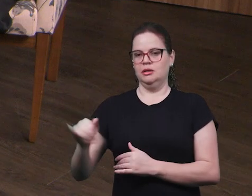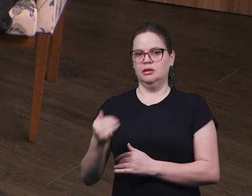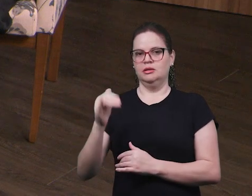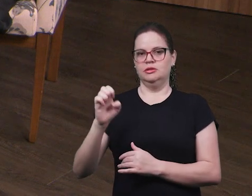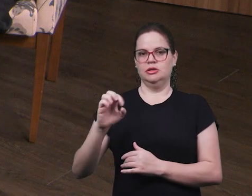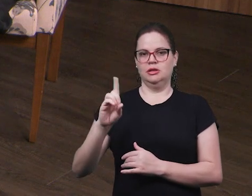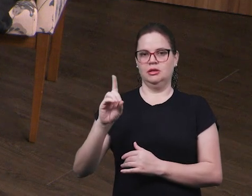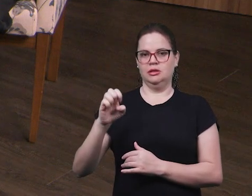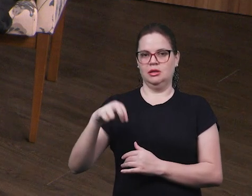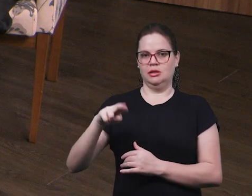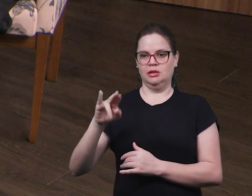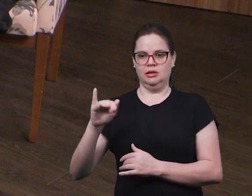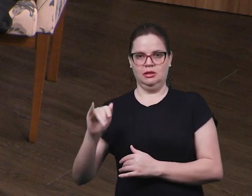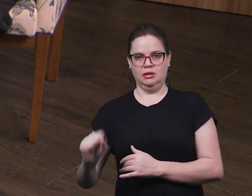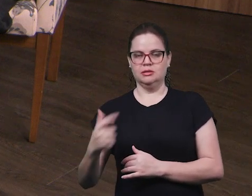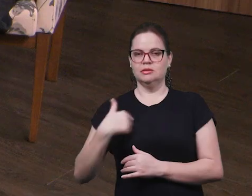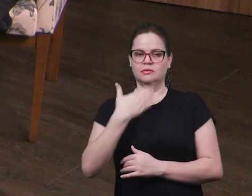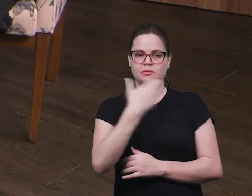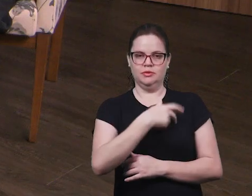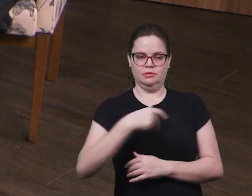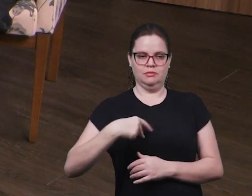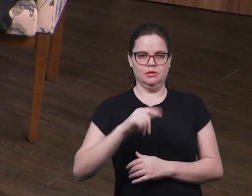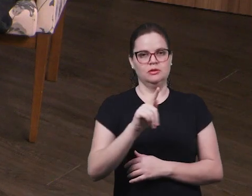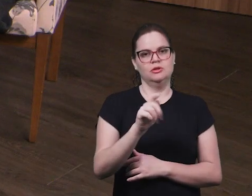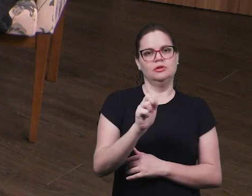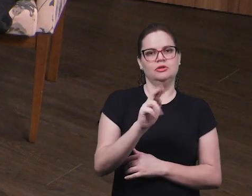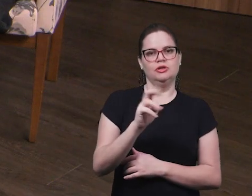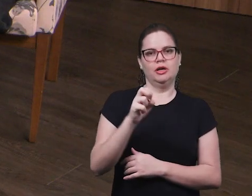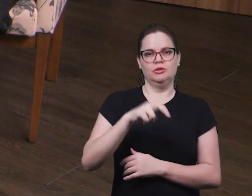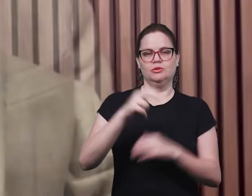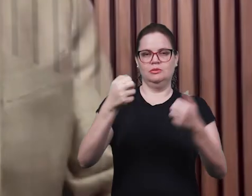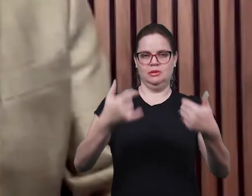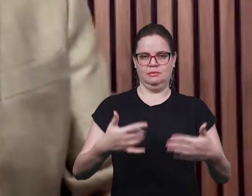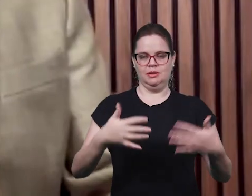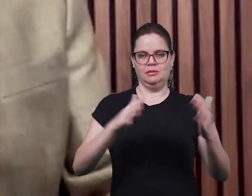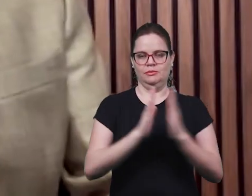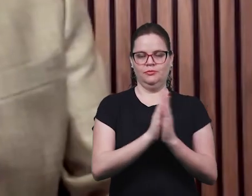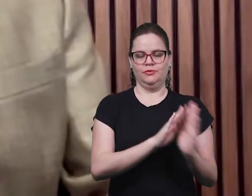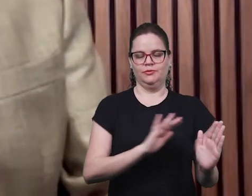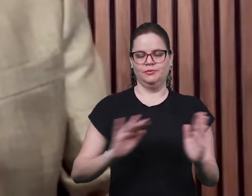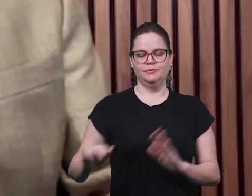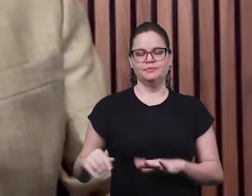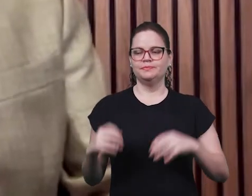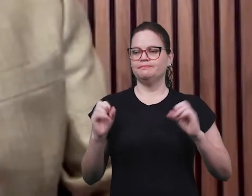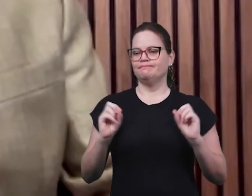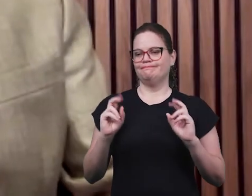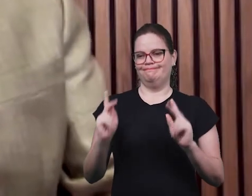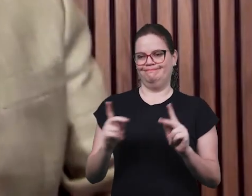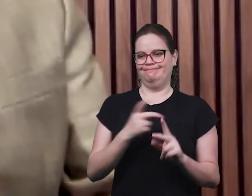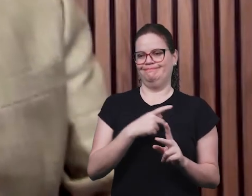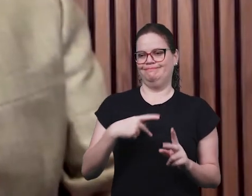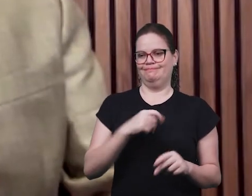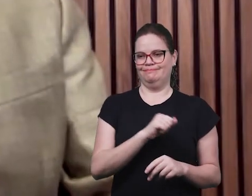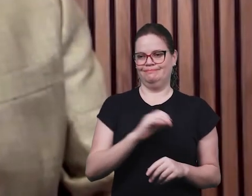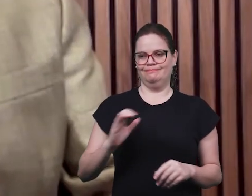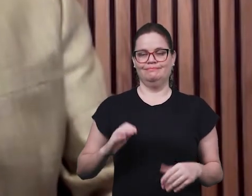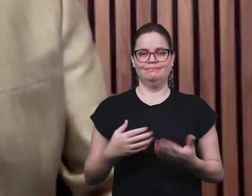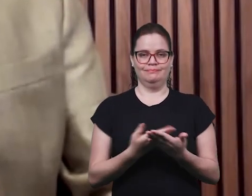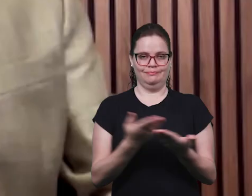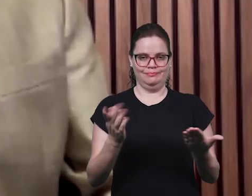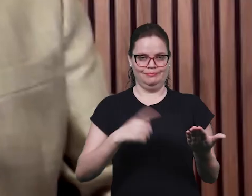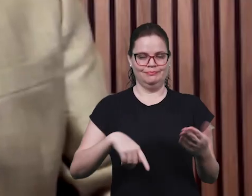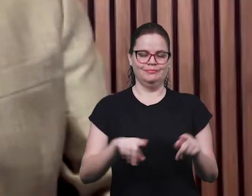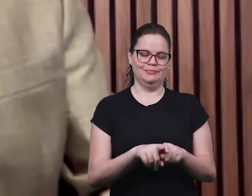iniciar esta apresentação. Muito bem, pastor Antônio Carlos e queridos